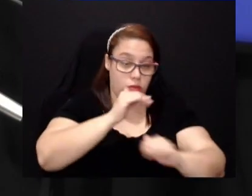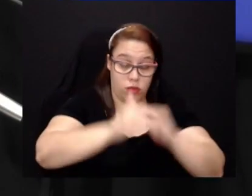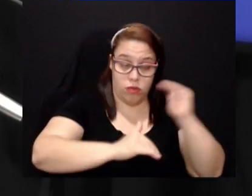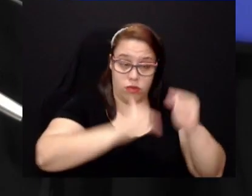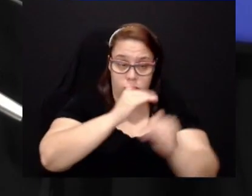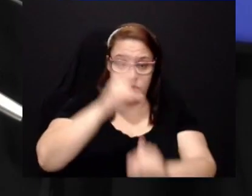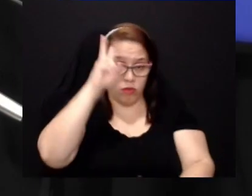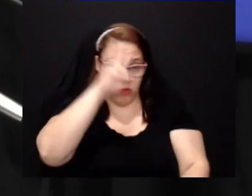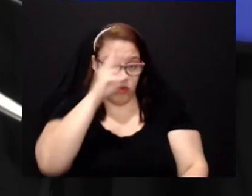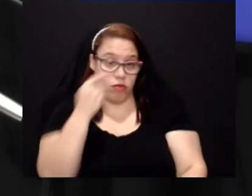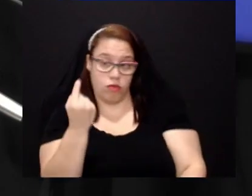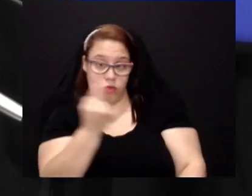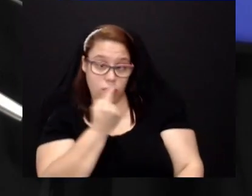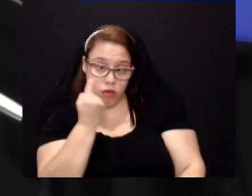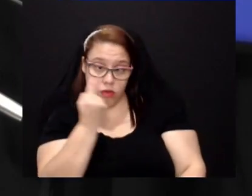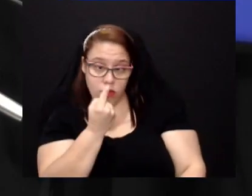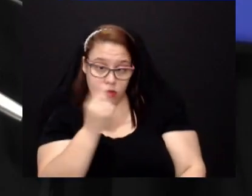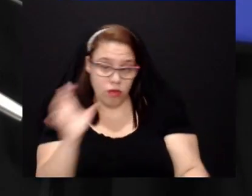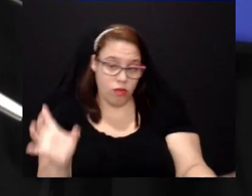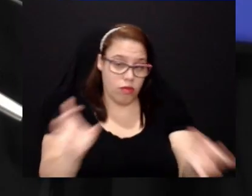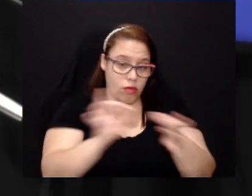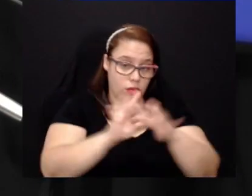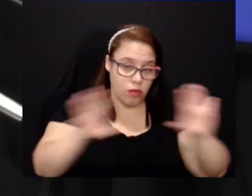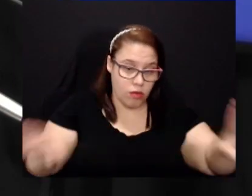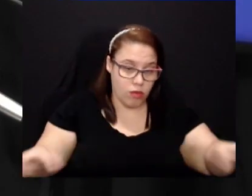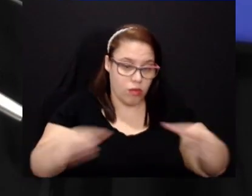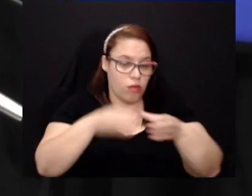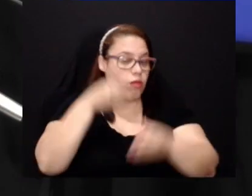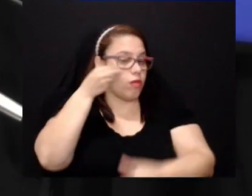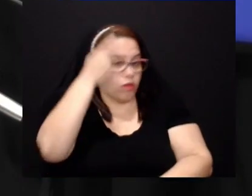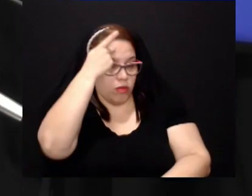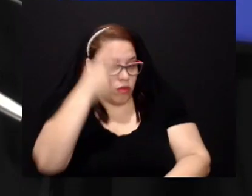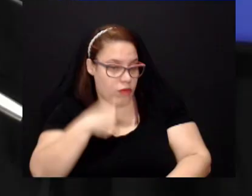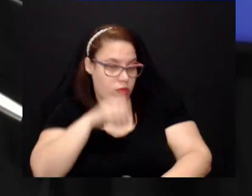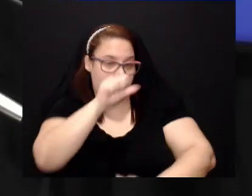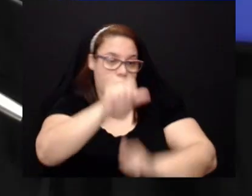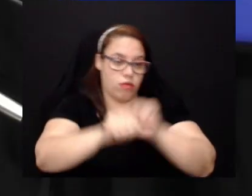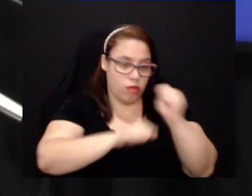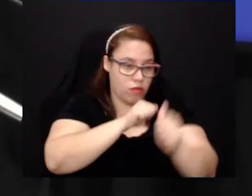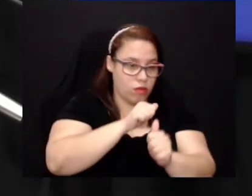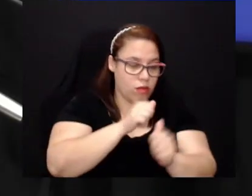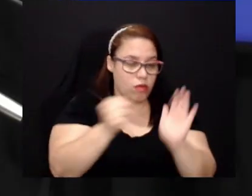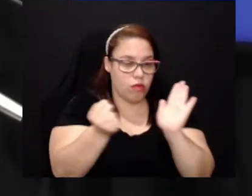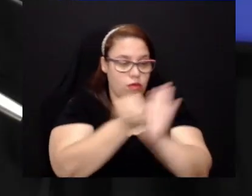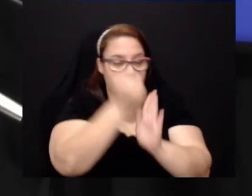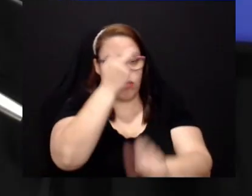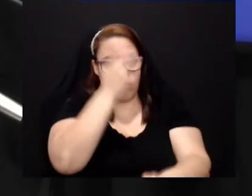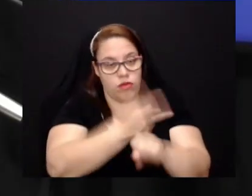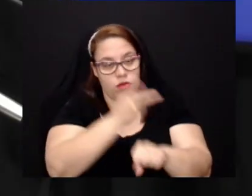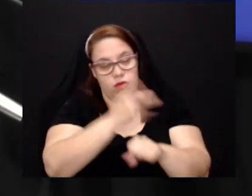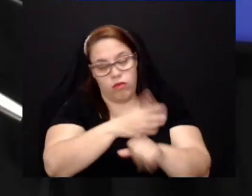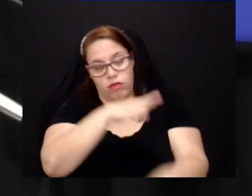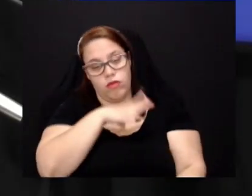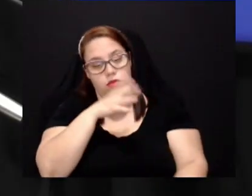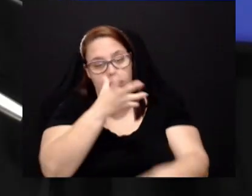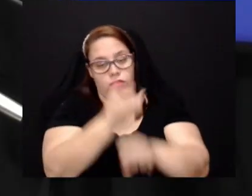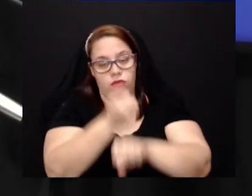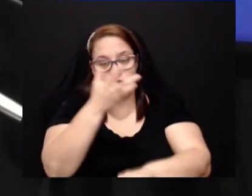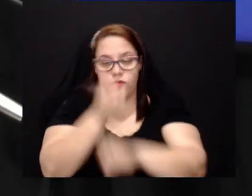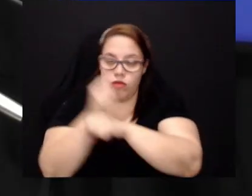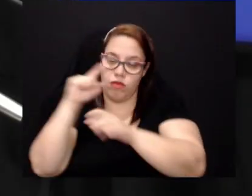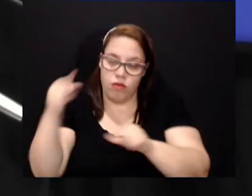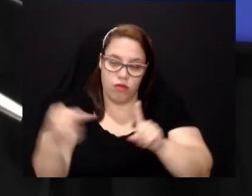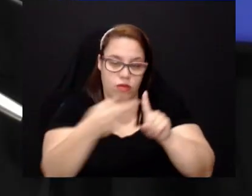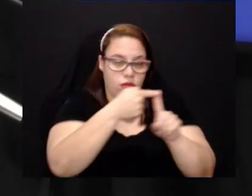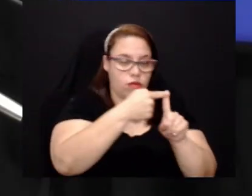individuais se tornam coletivas, experiências pessoais se transformam em patrimônio público. Cada episódio reafirma o compromisso da cidade